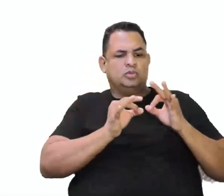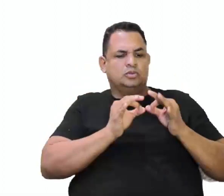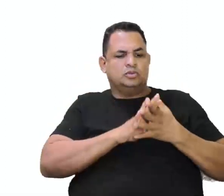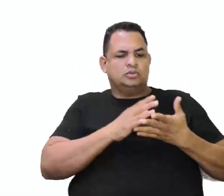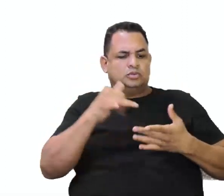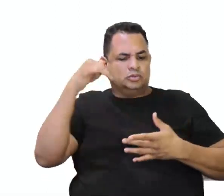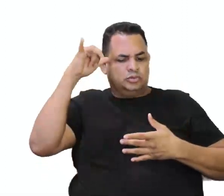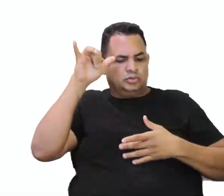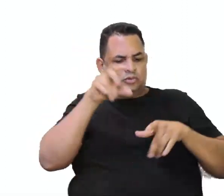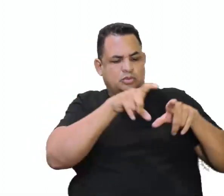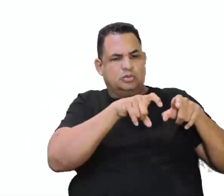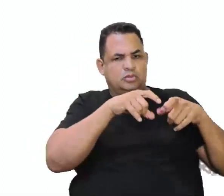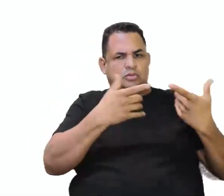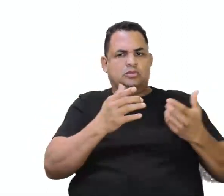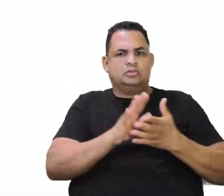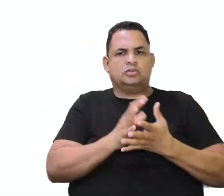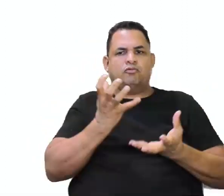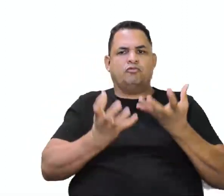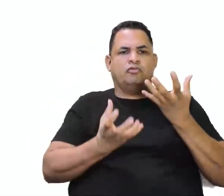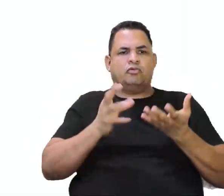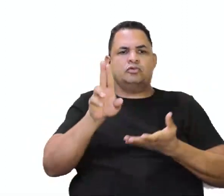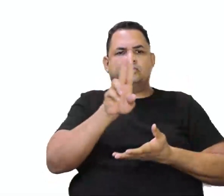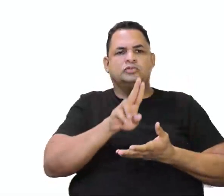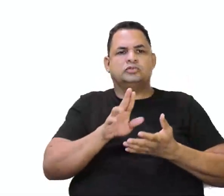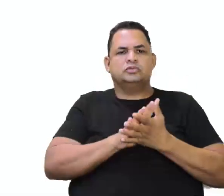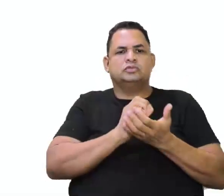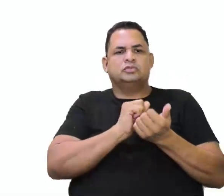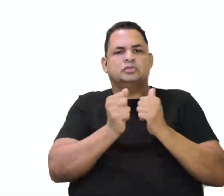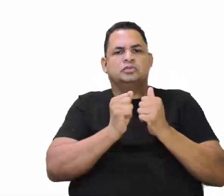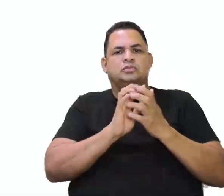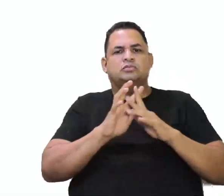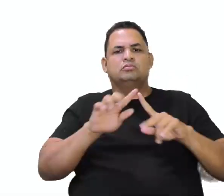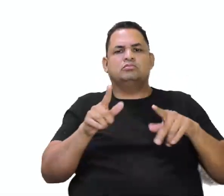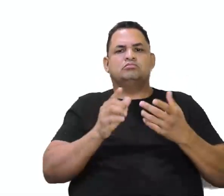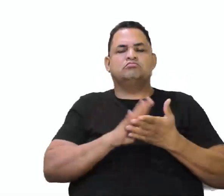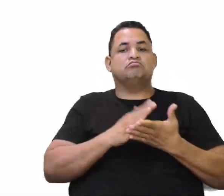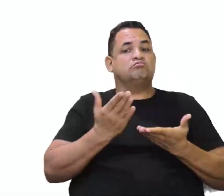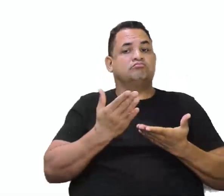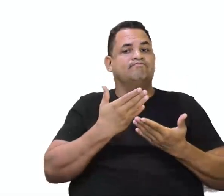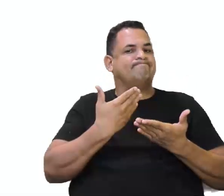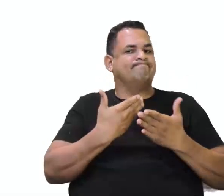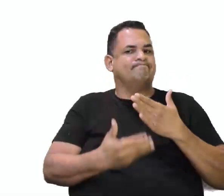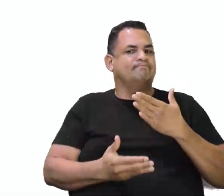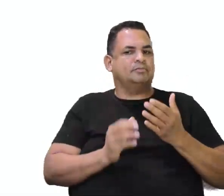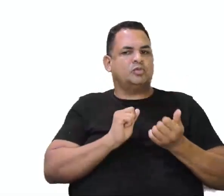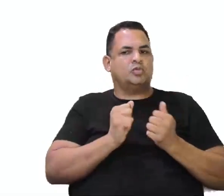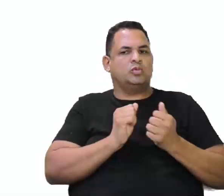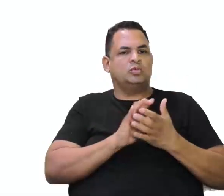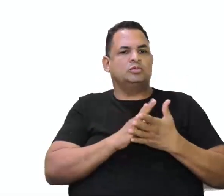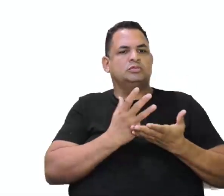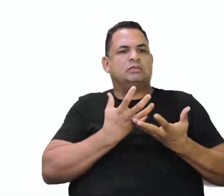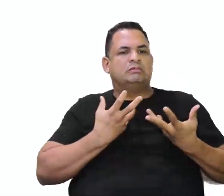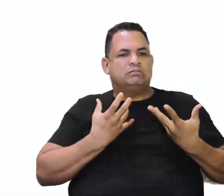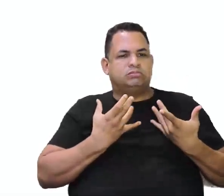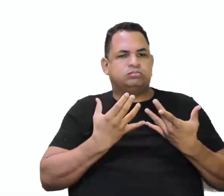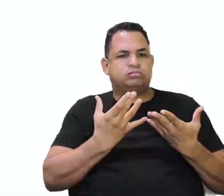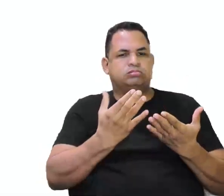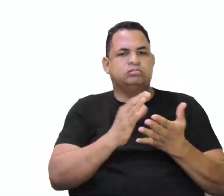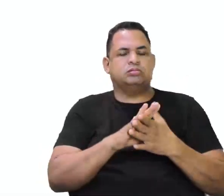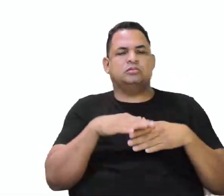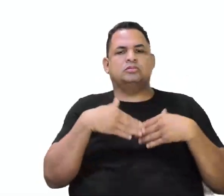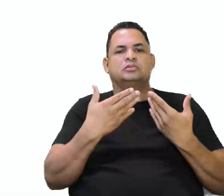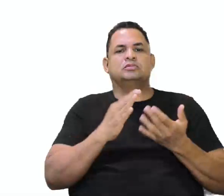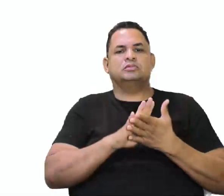pastos, onde o fogo é usado de forma controlada, mas que às vezes sai do controle e provoca os incêndios.